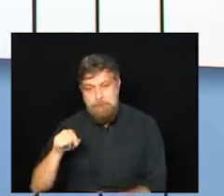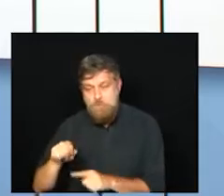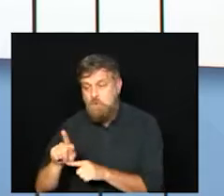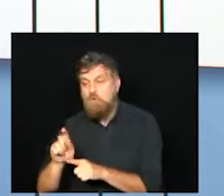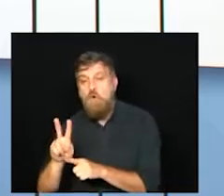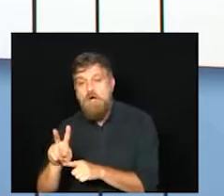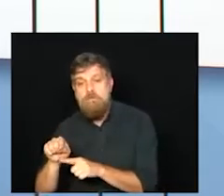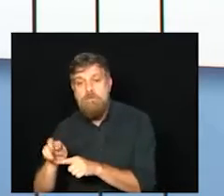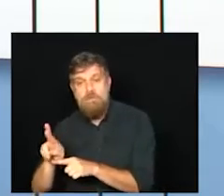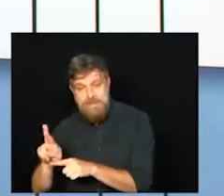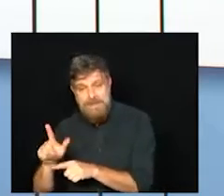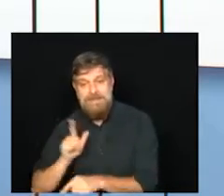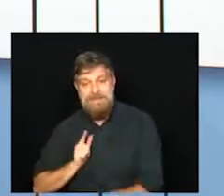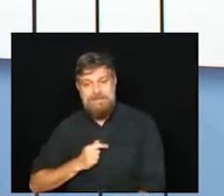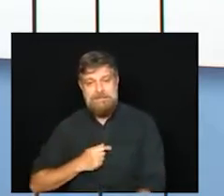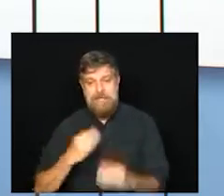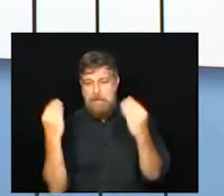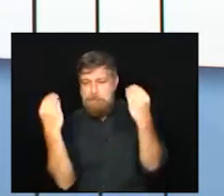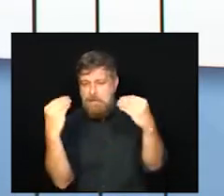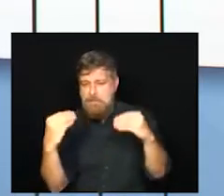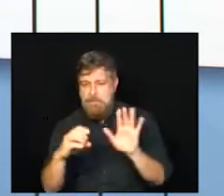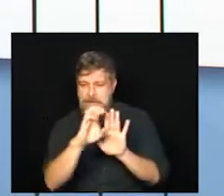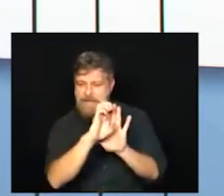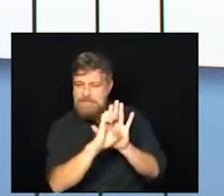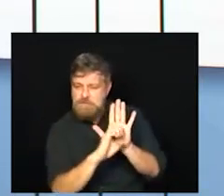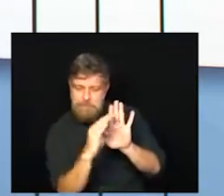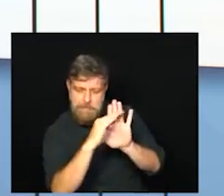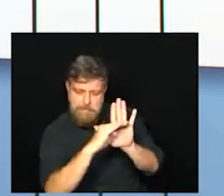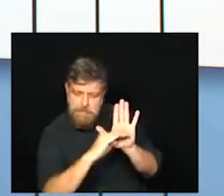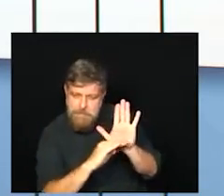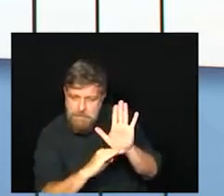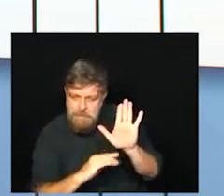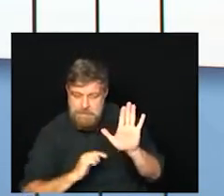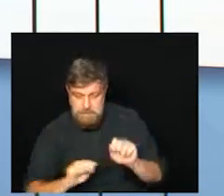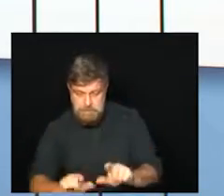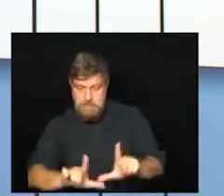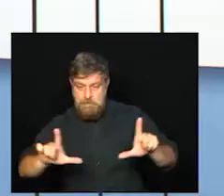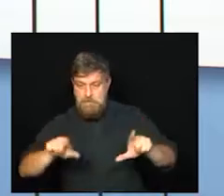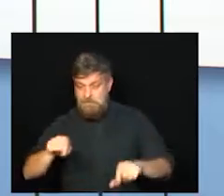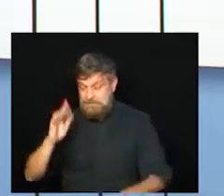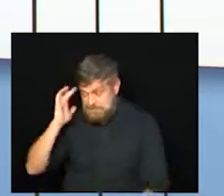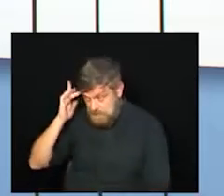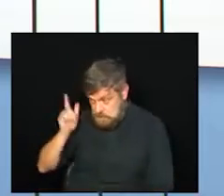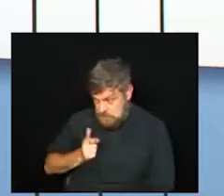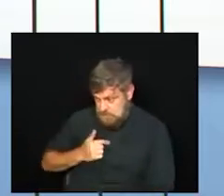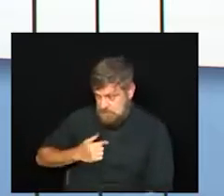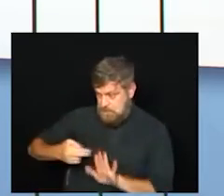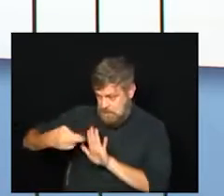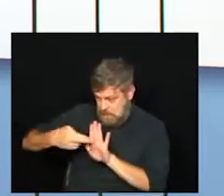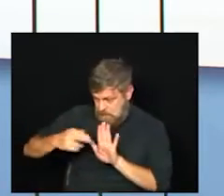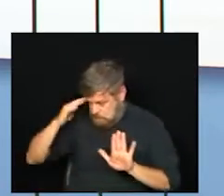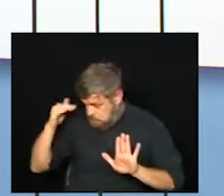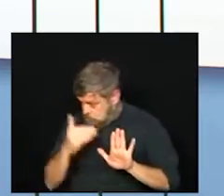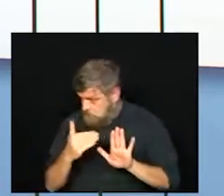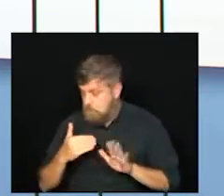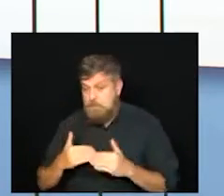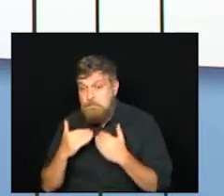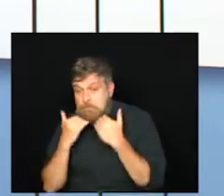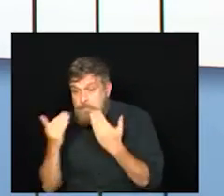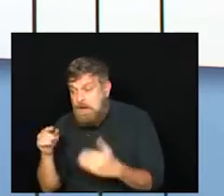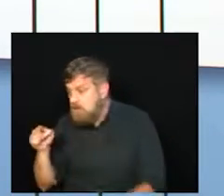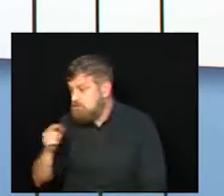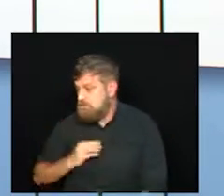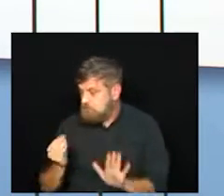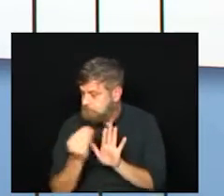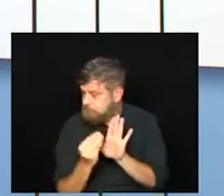rh.seletivo.campinas.sp.gov.br. Então, tem lá todos os editais com todas as normas. E se você acha que cumpriu as normas, mas mesmo assim não